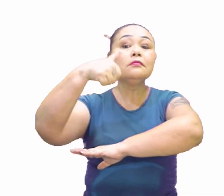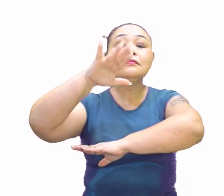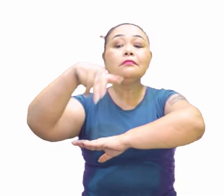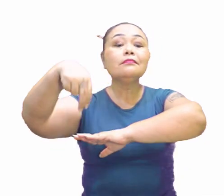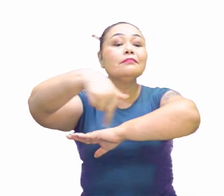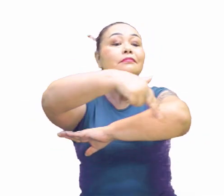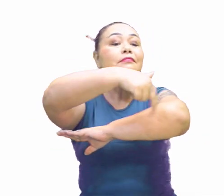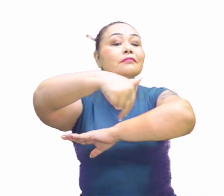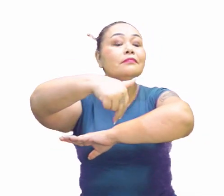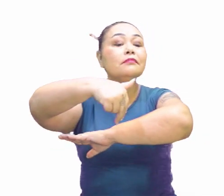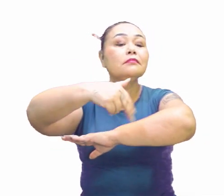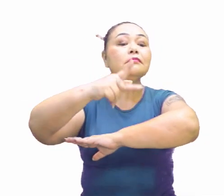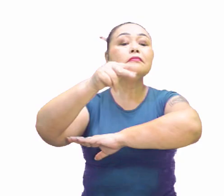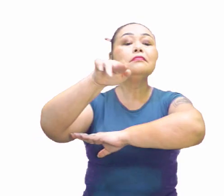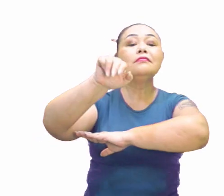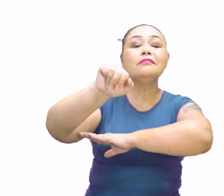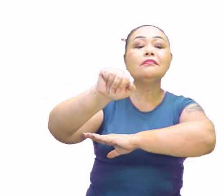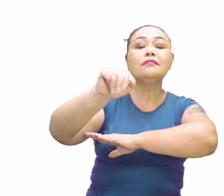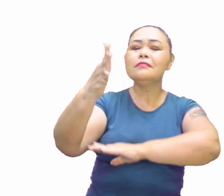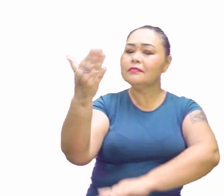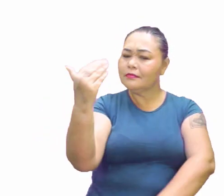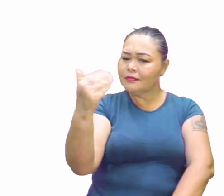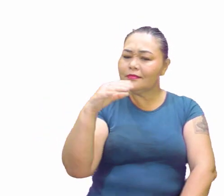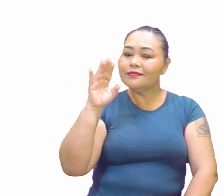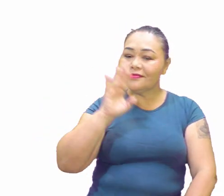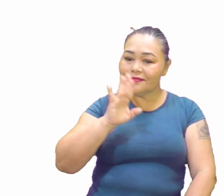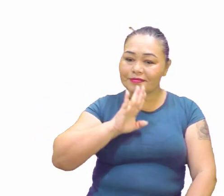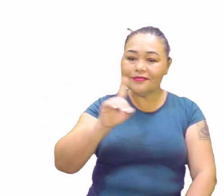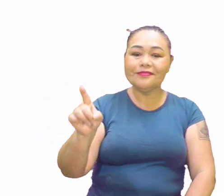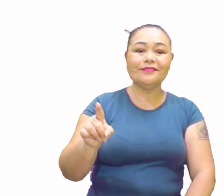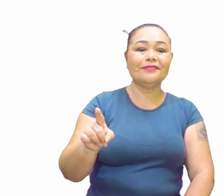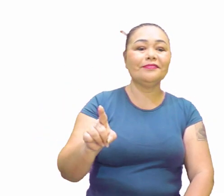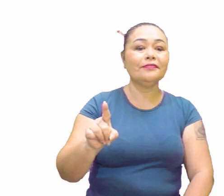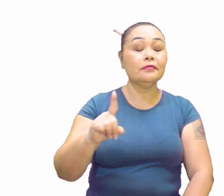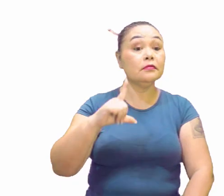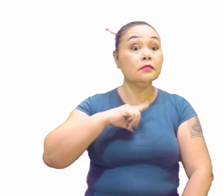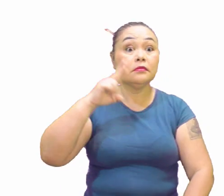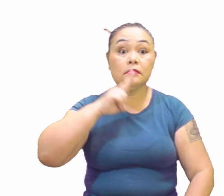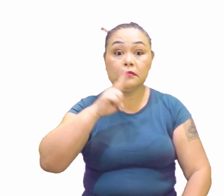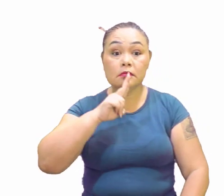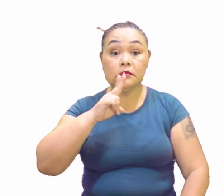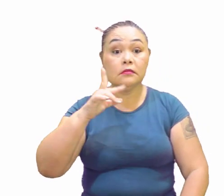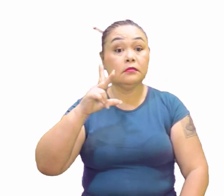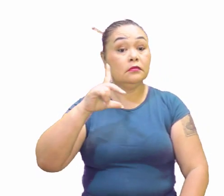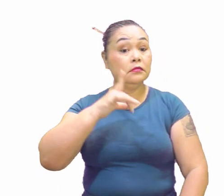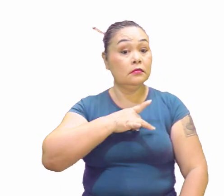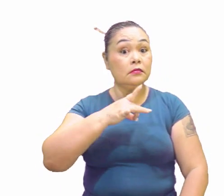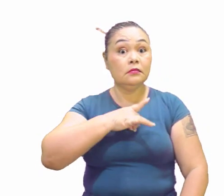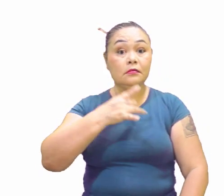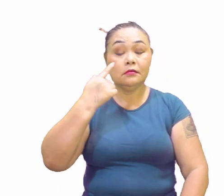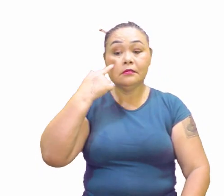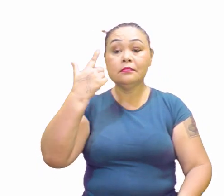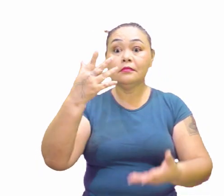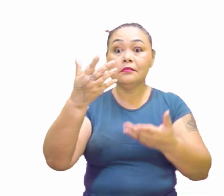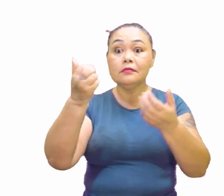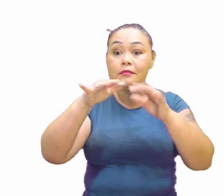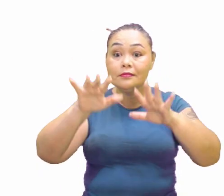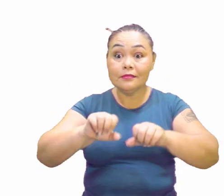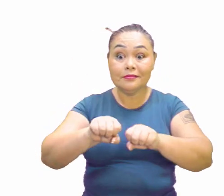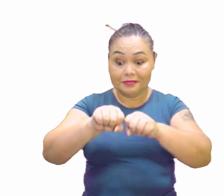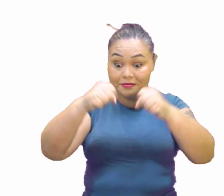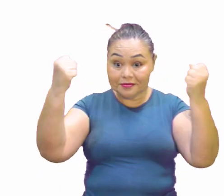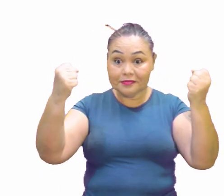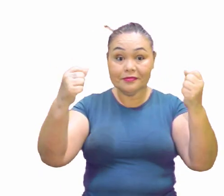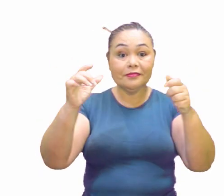quem estiver passando. Ô fulano, vem depressa. Tem urgência, medo de encanto